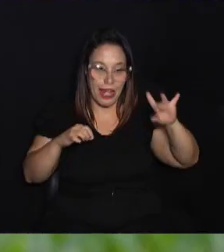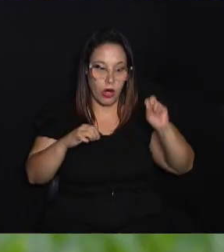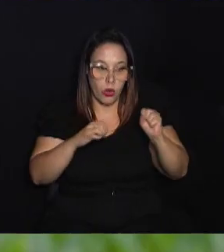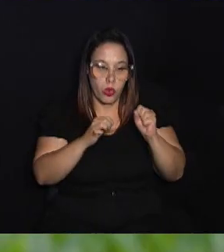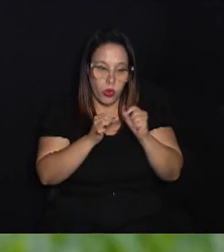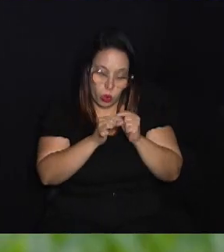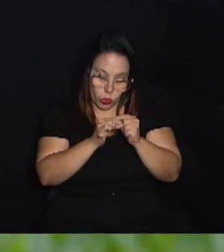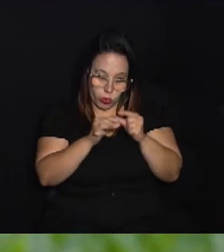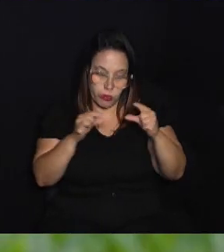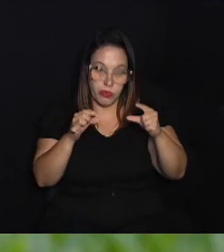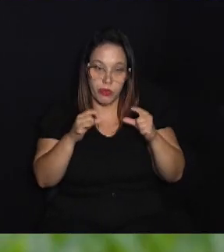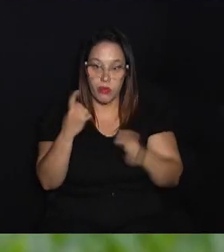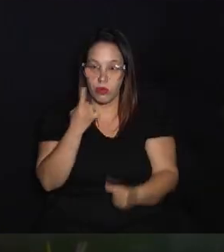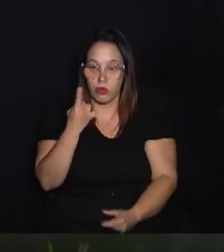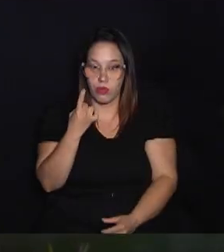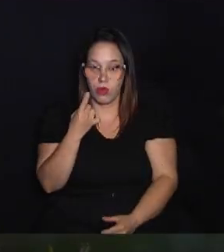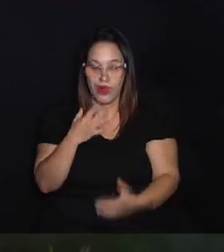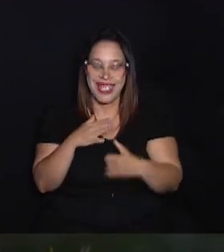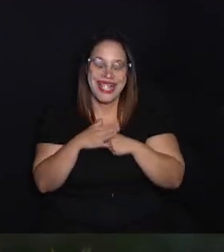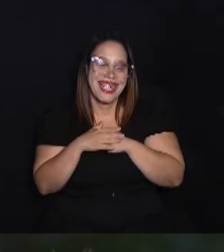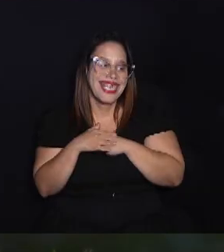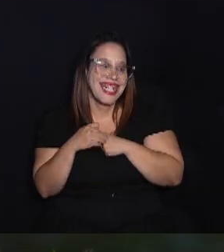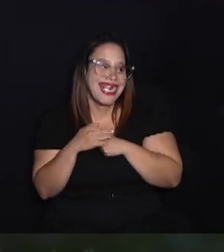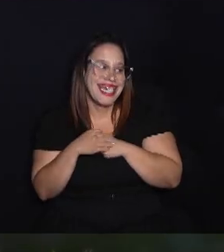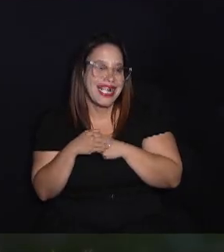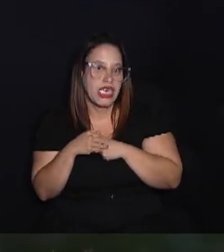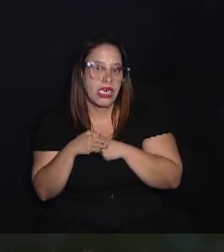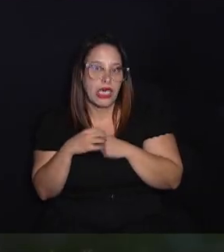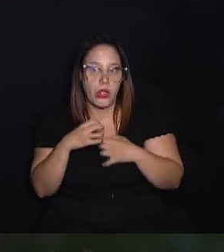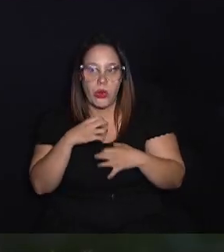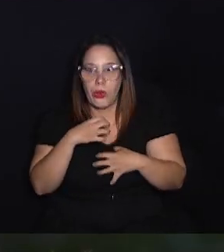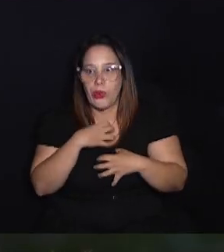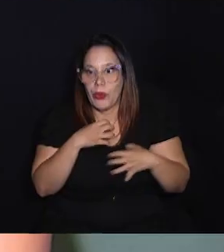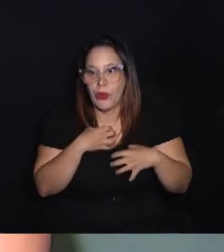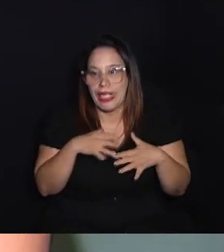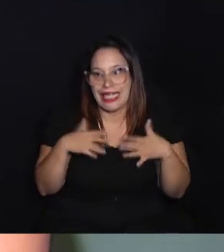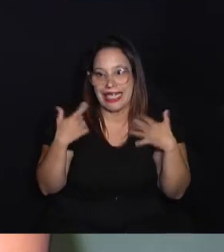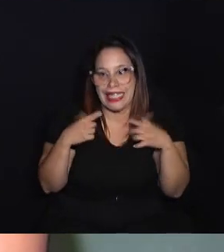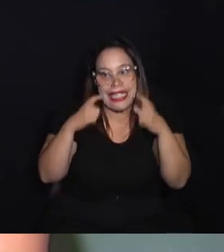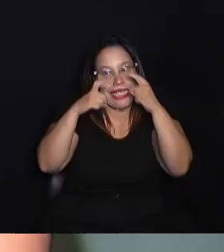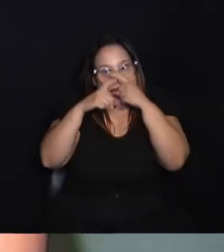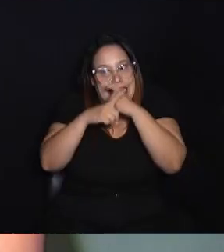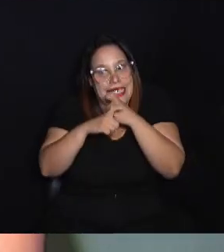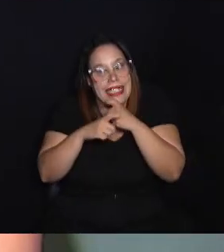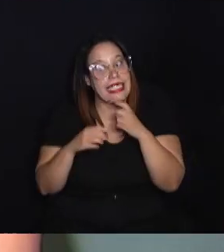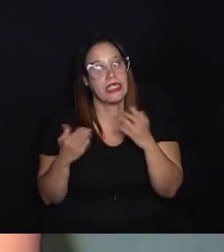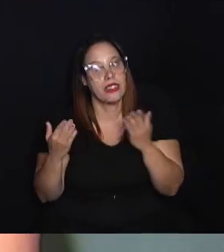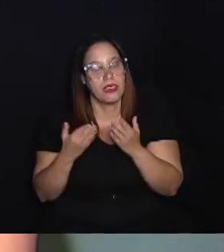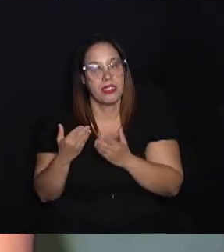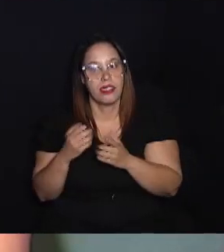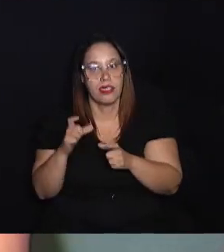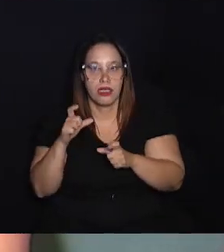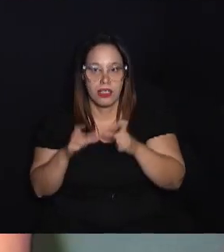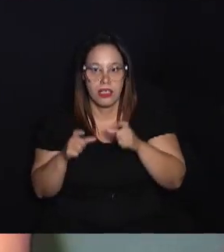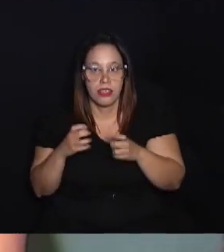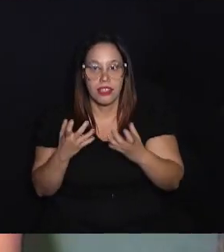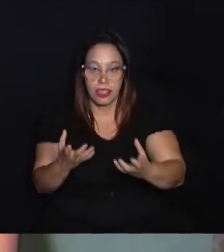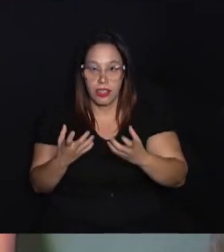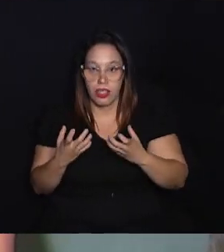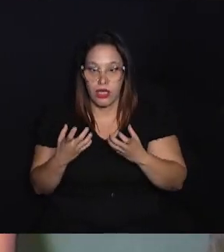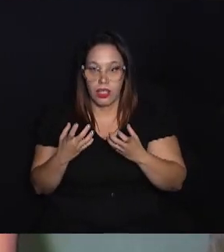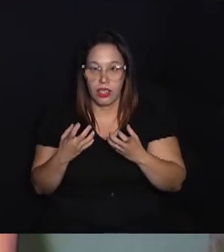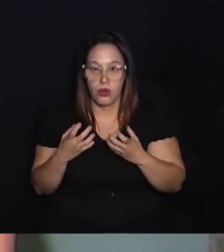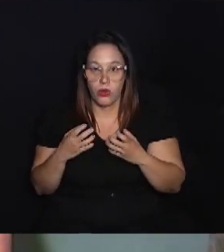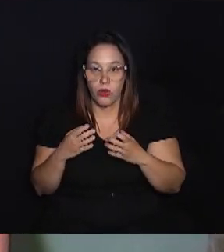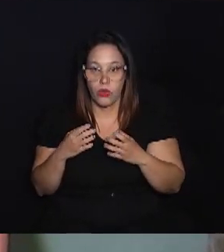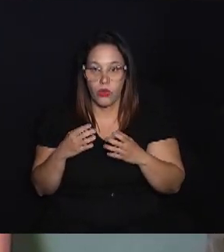detalhe, um pode ser mais calminho e o outro ter o temperamento mais difícil. Eu acho que hoje as pessoas querem muito ter em